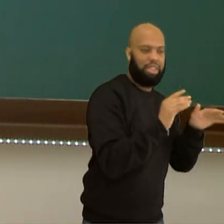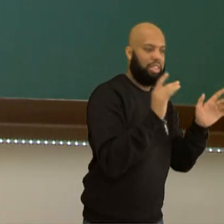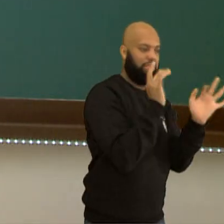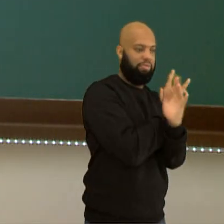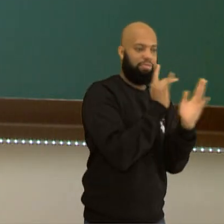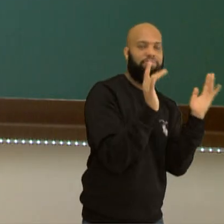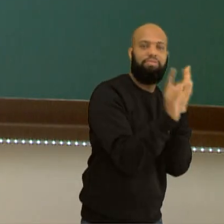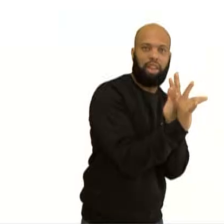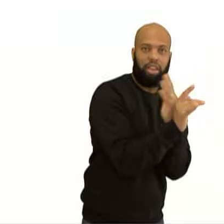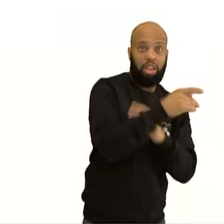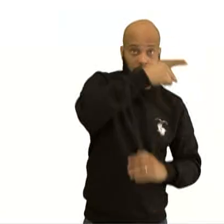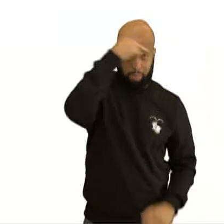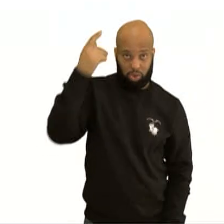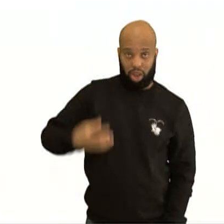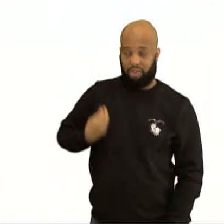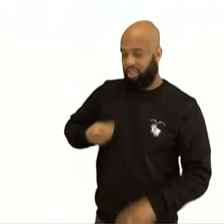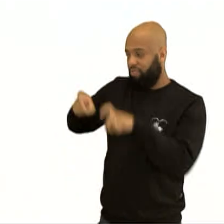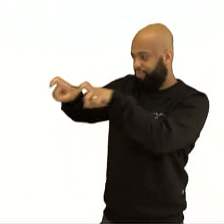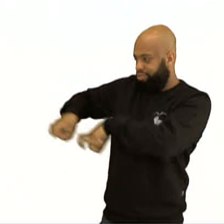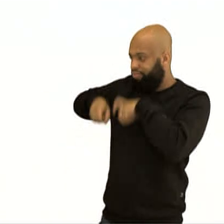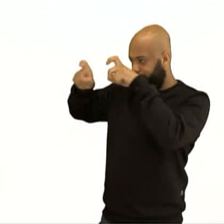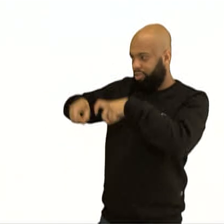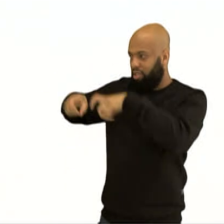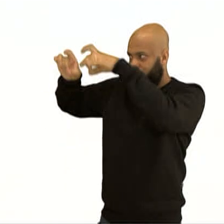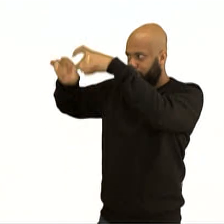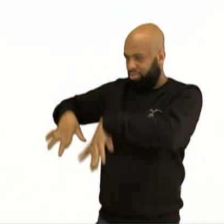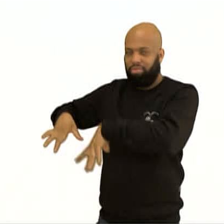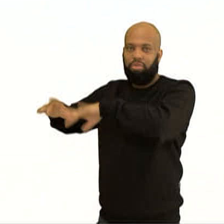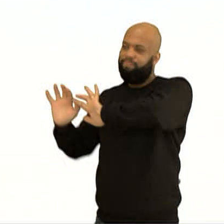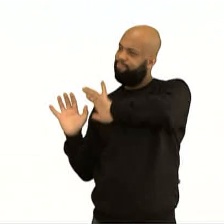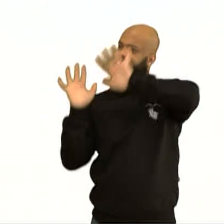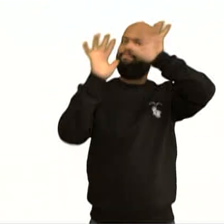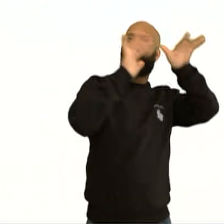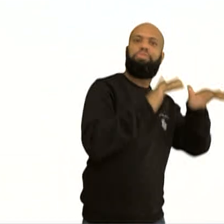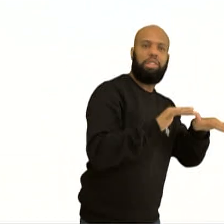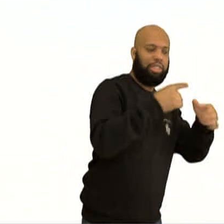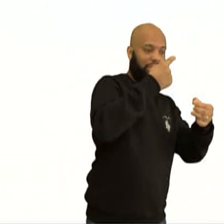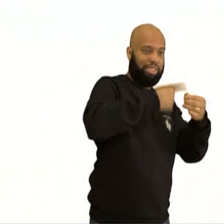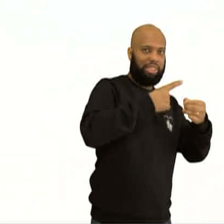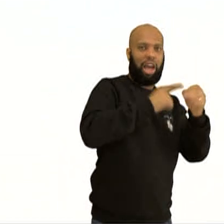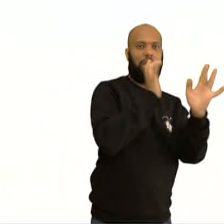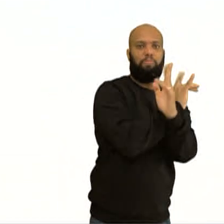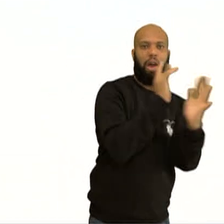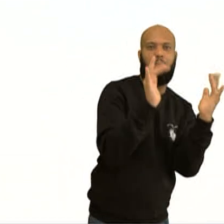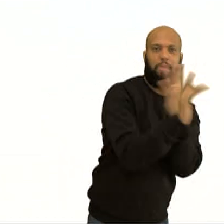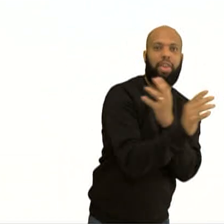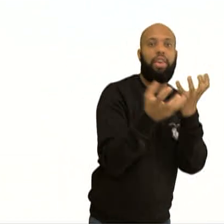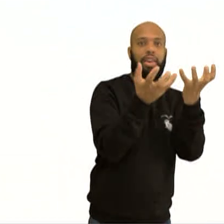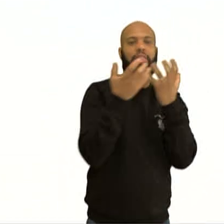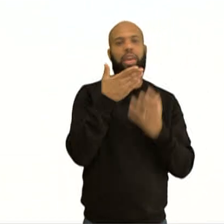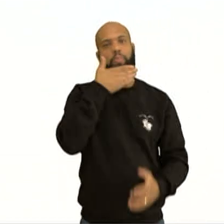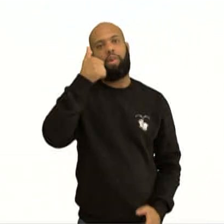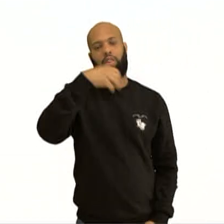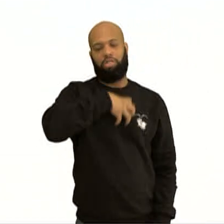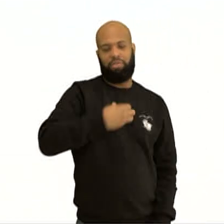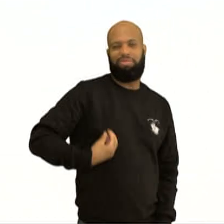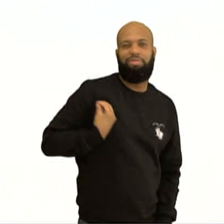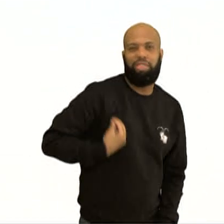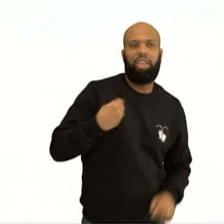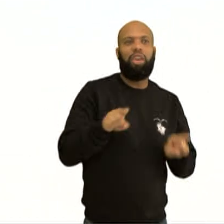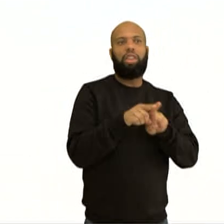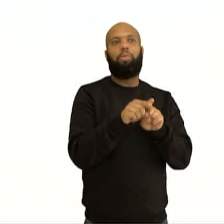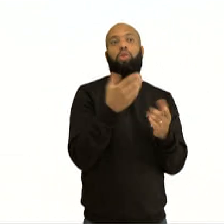é a saída da população do campo para morar na cidade, né? Aquela ideia de buscar melhores condições,